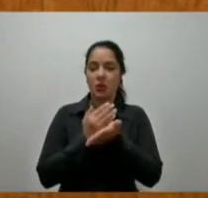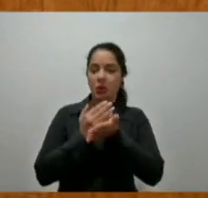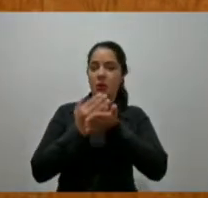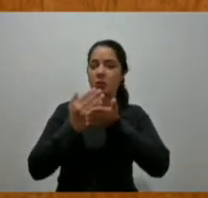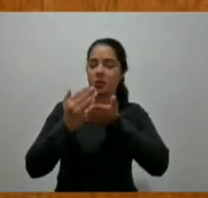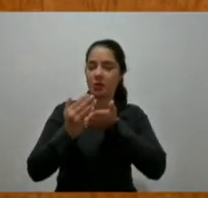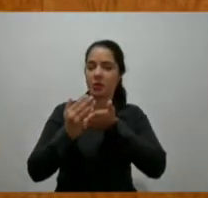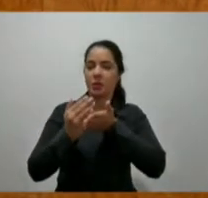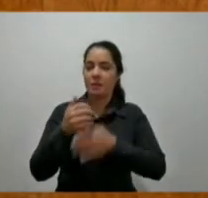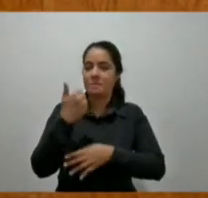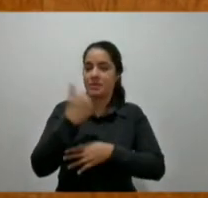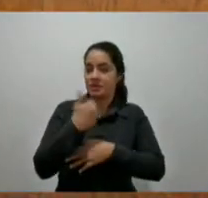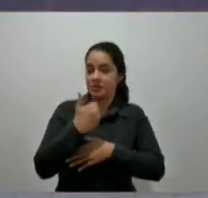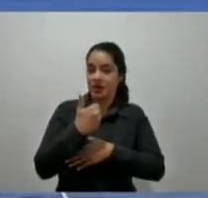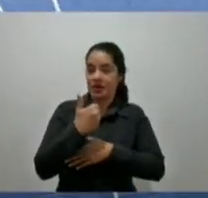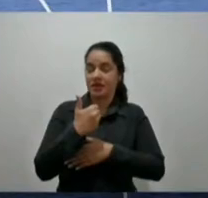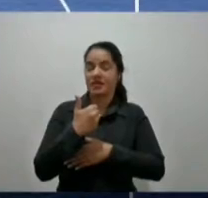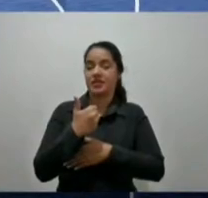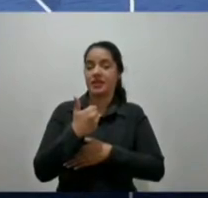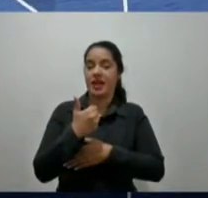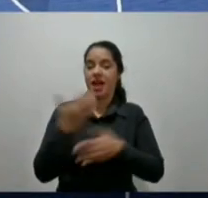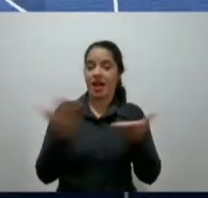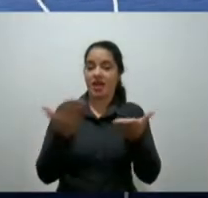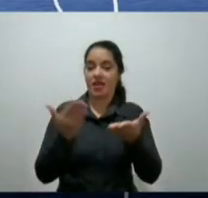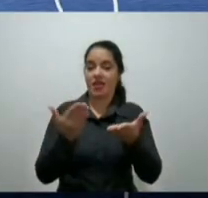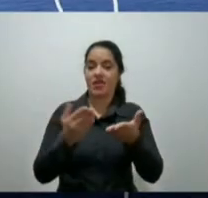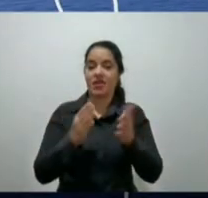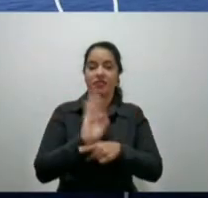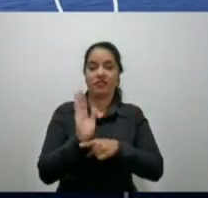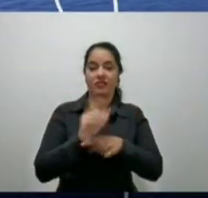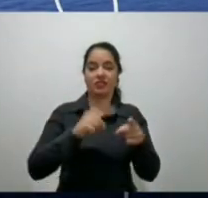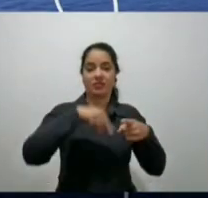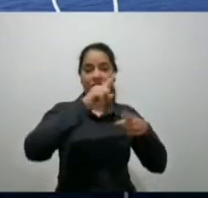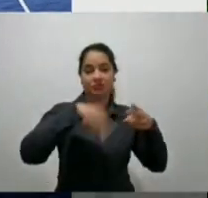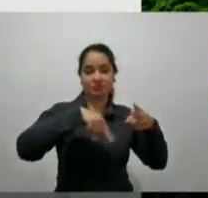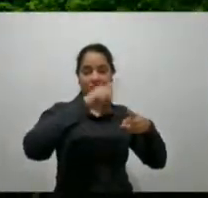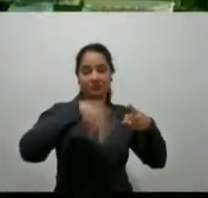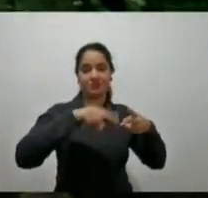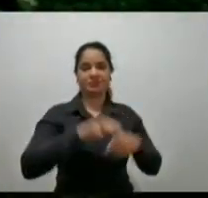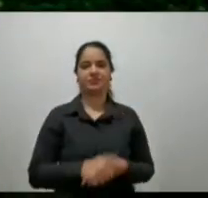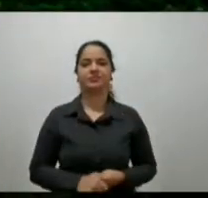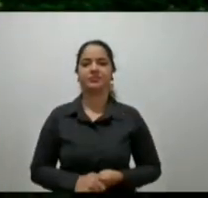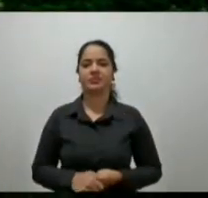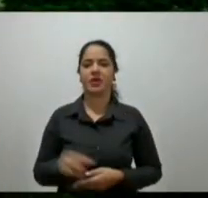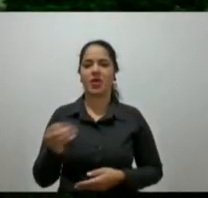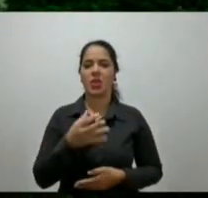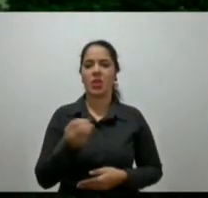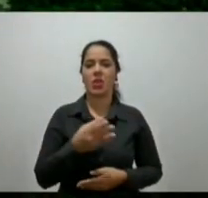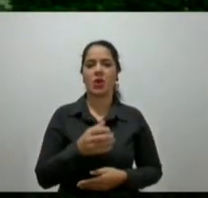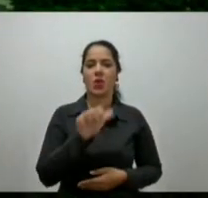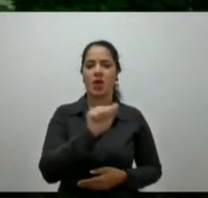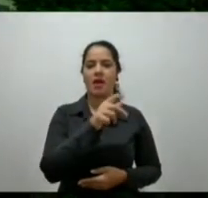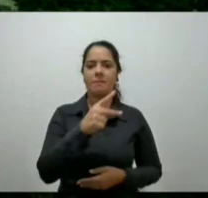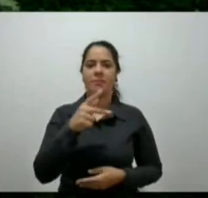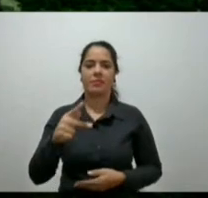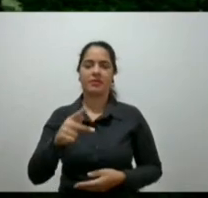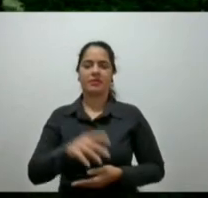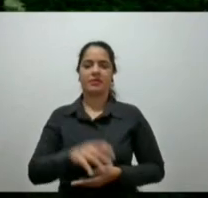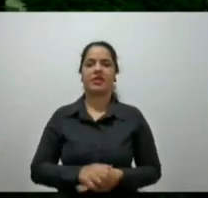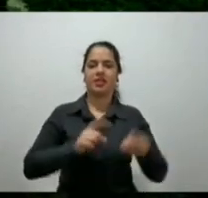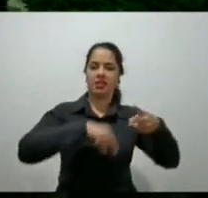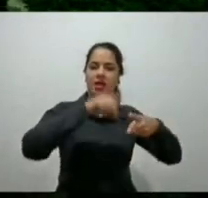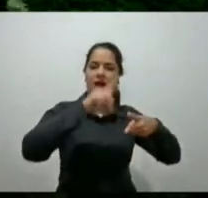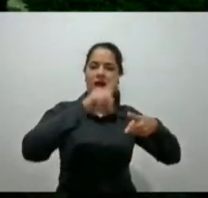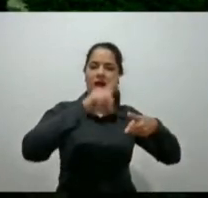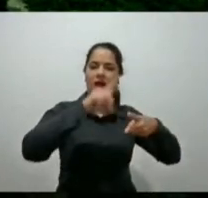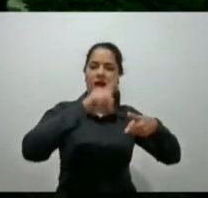vídeo da ArcelorMittal. Novo aplicativo Evoluir ArcelorMittal. Mais moderno, intuitivo e